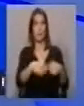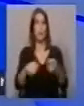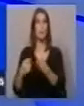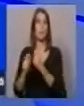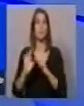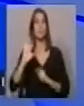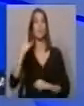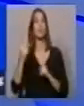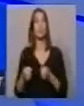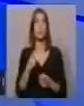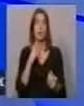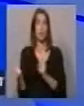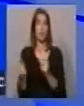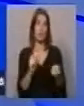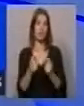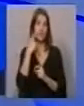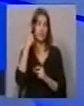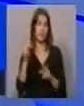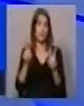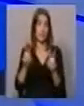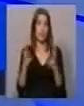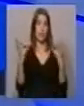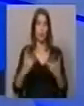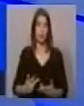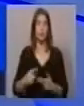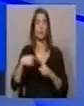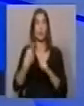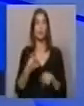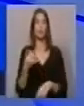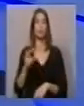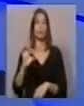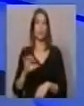iniciar a discussão na especialidade do orçamento para 2018.